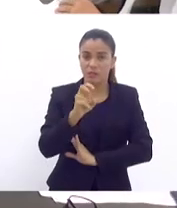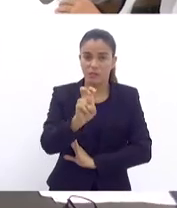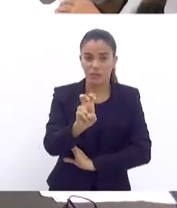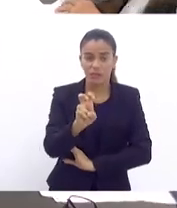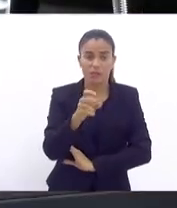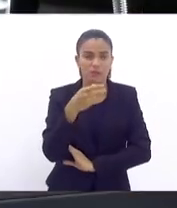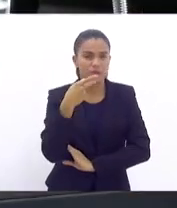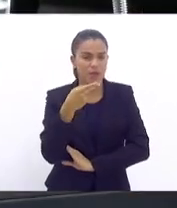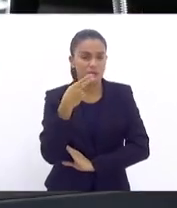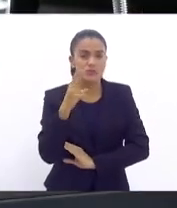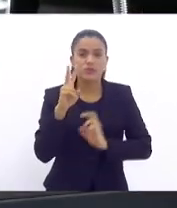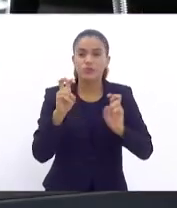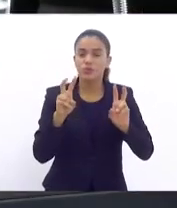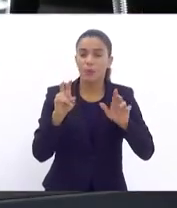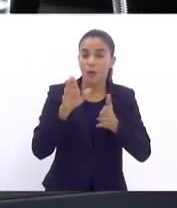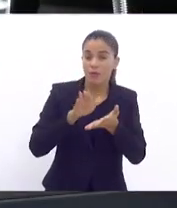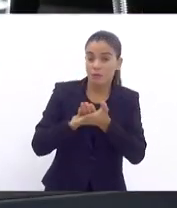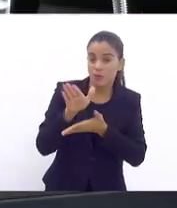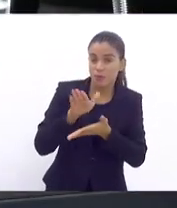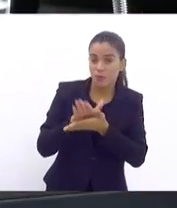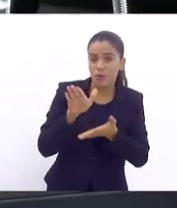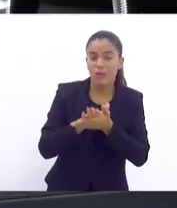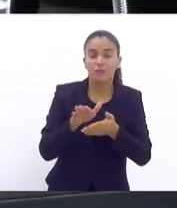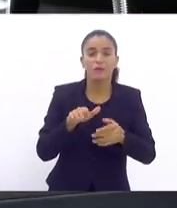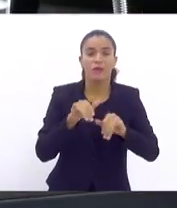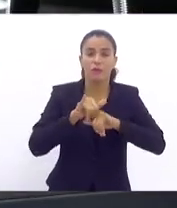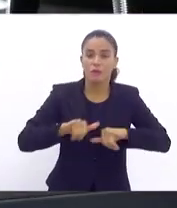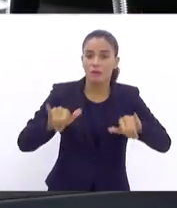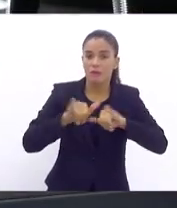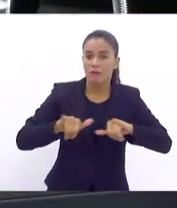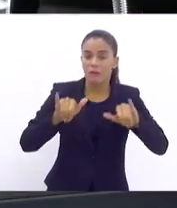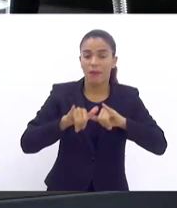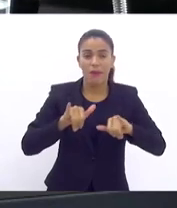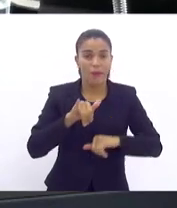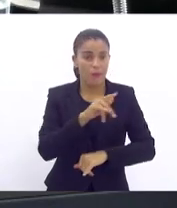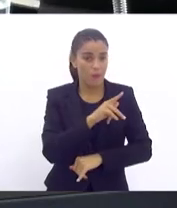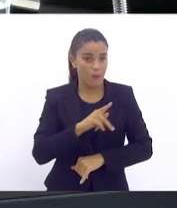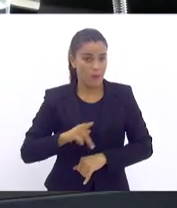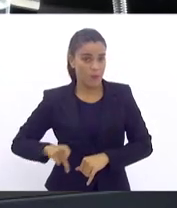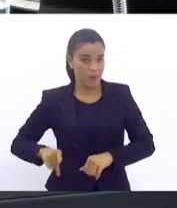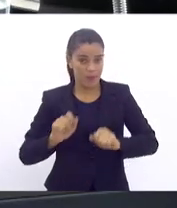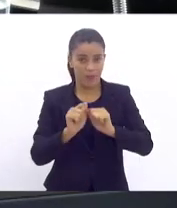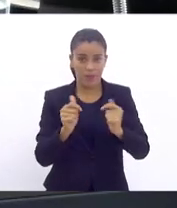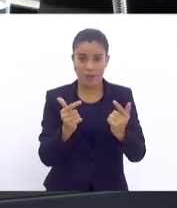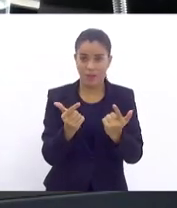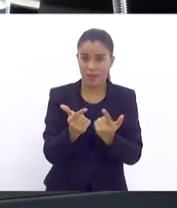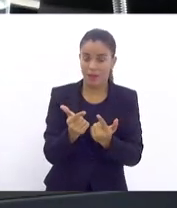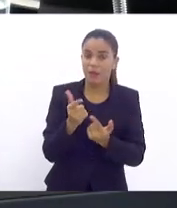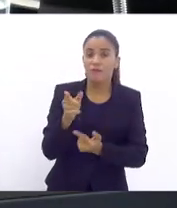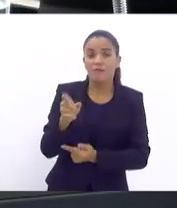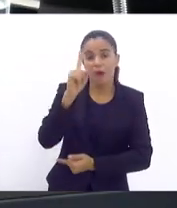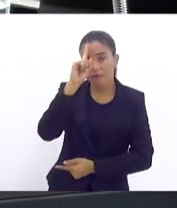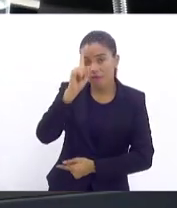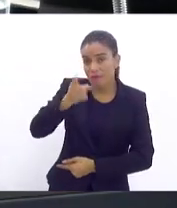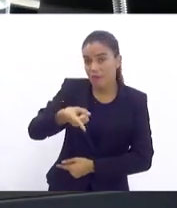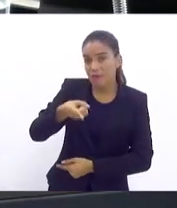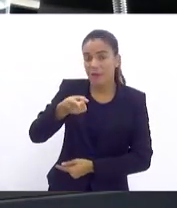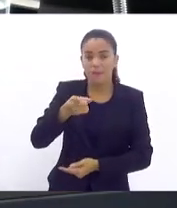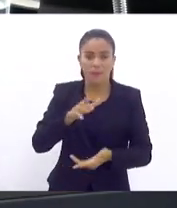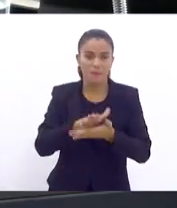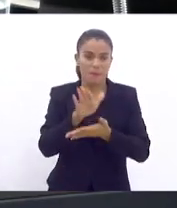diz quantas publicações e a divulgação é que o presidente da casa determinará a publicação no diário